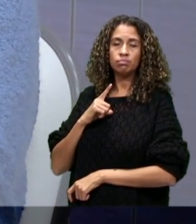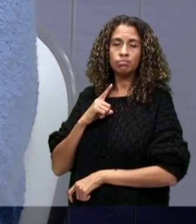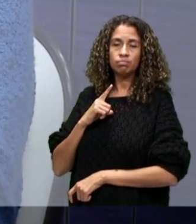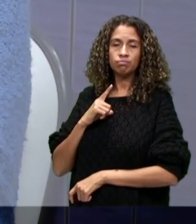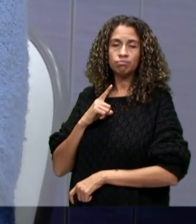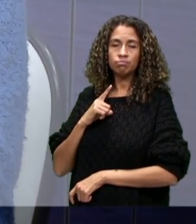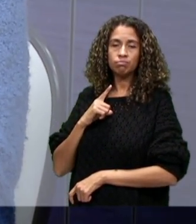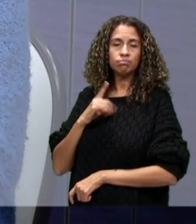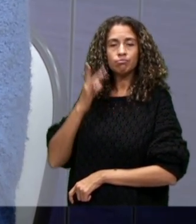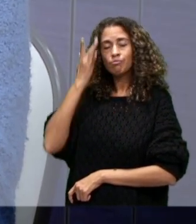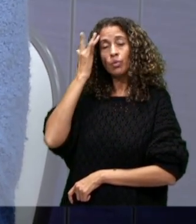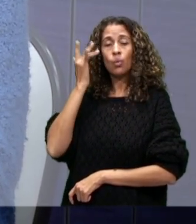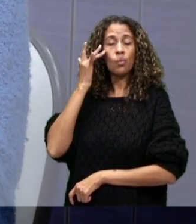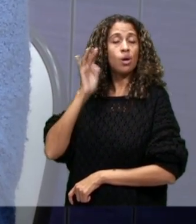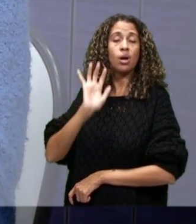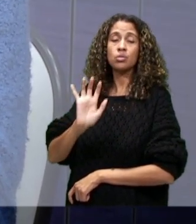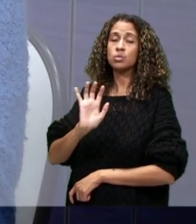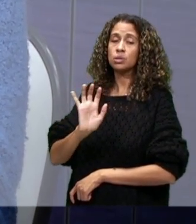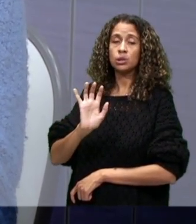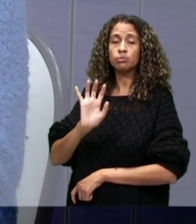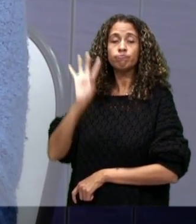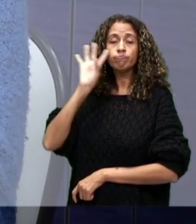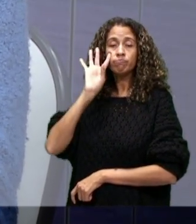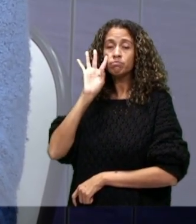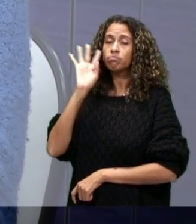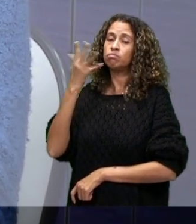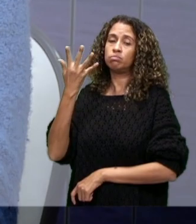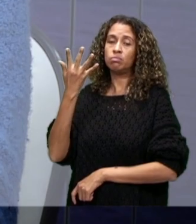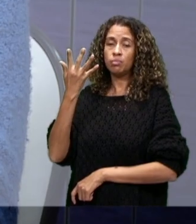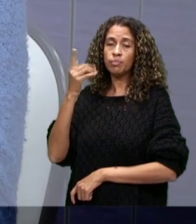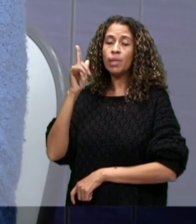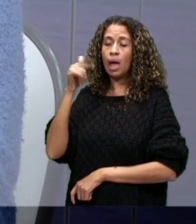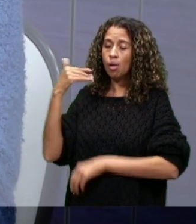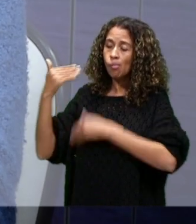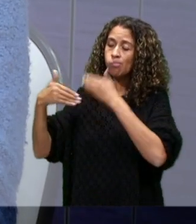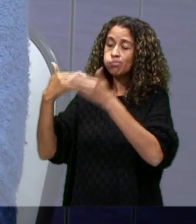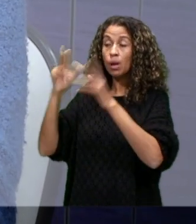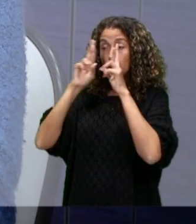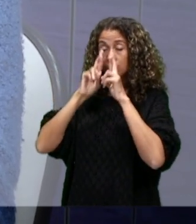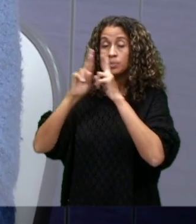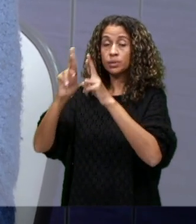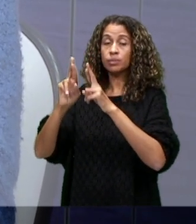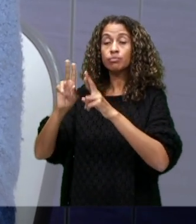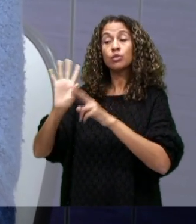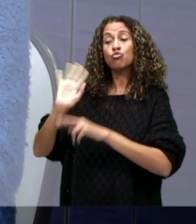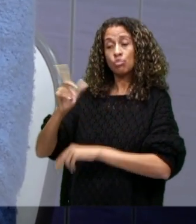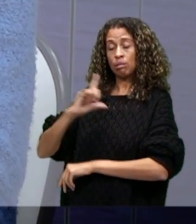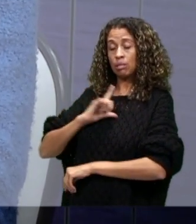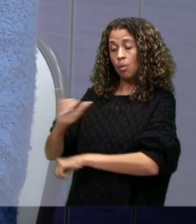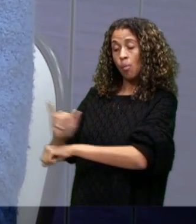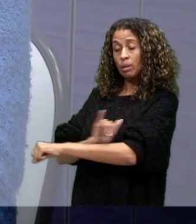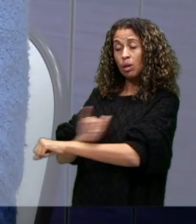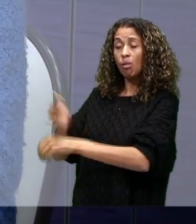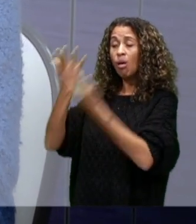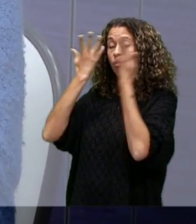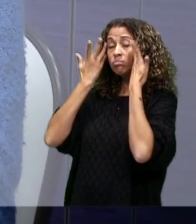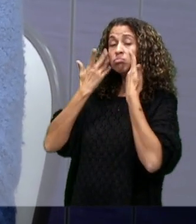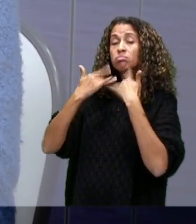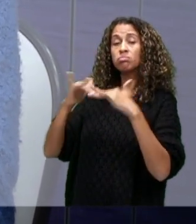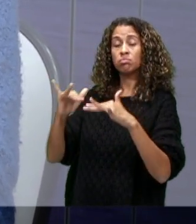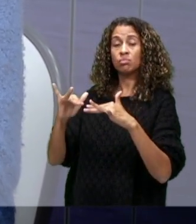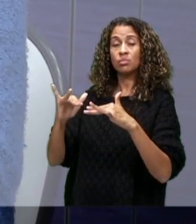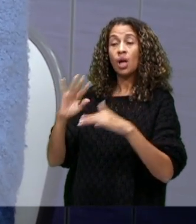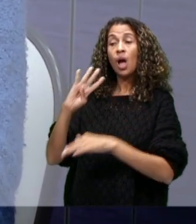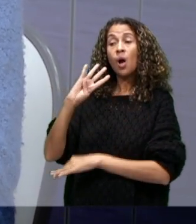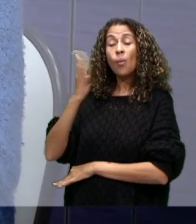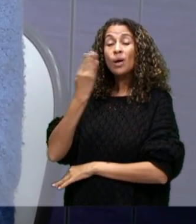Então, eu acho que a solução são os processos naturais. A gente tem uma tecnologia natural que demorou 4